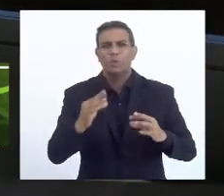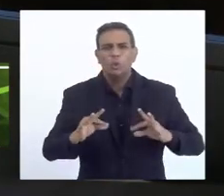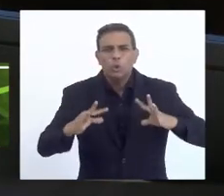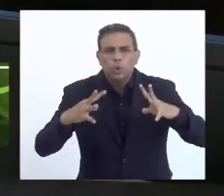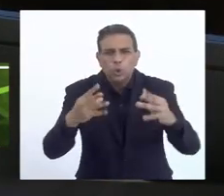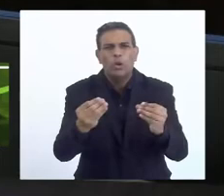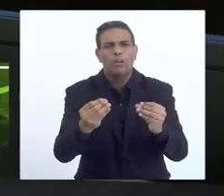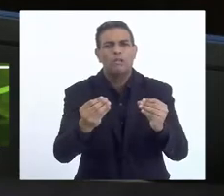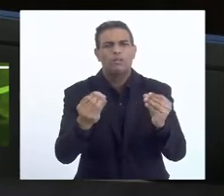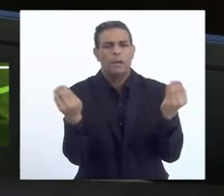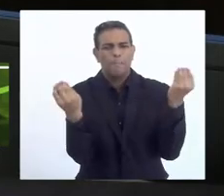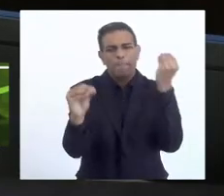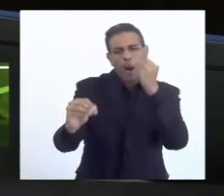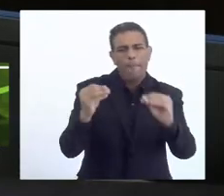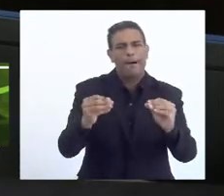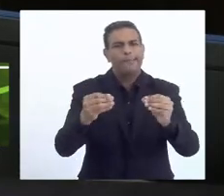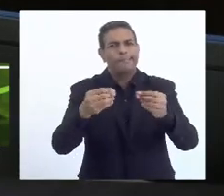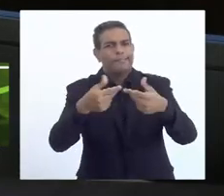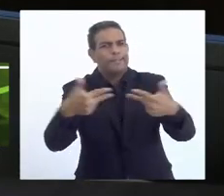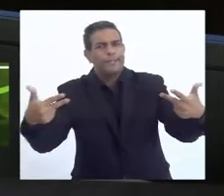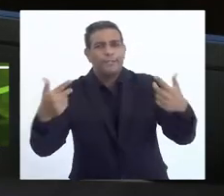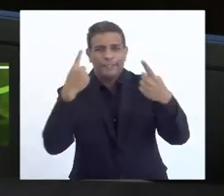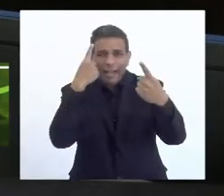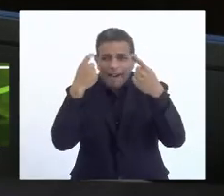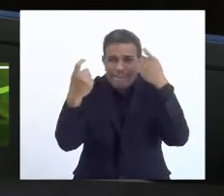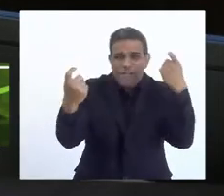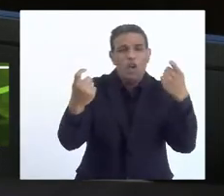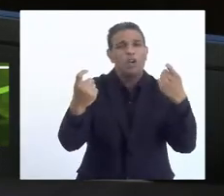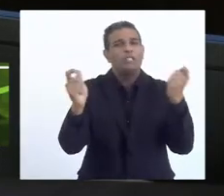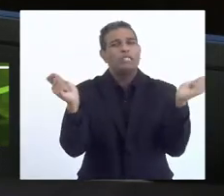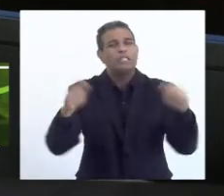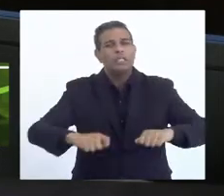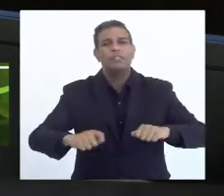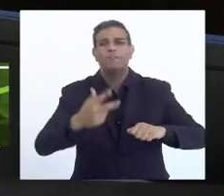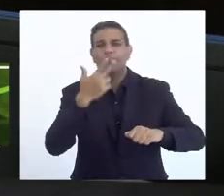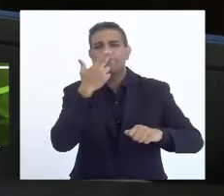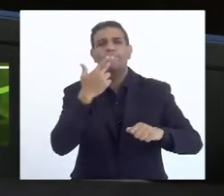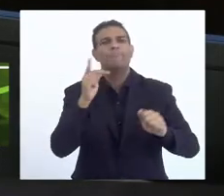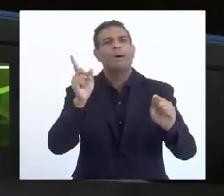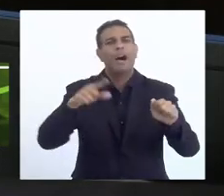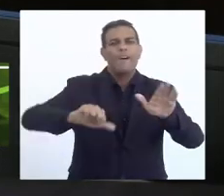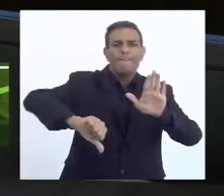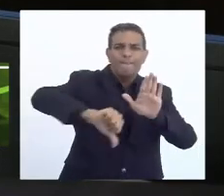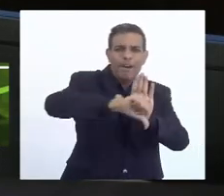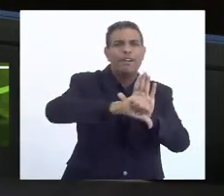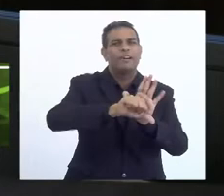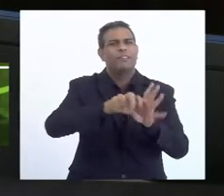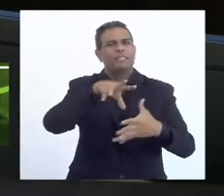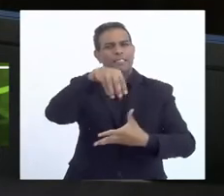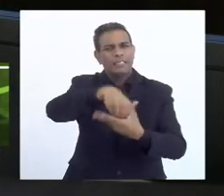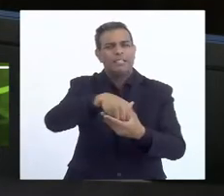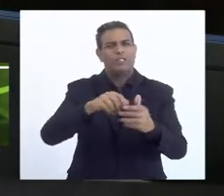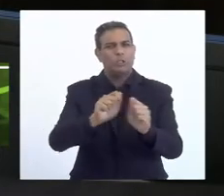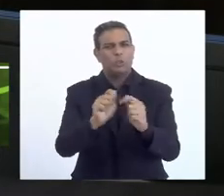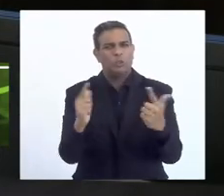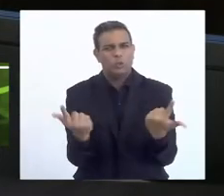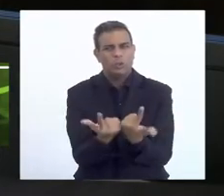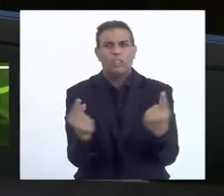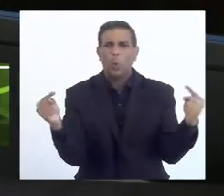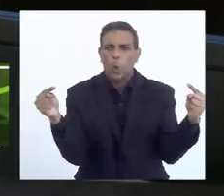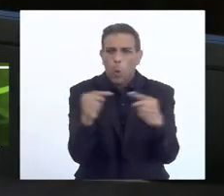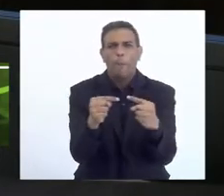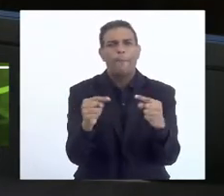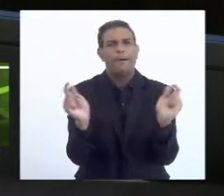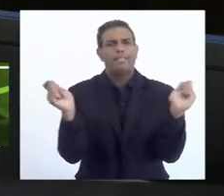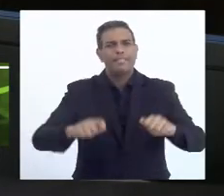todos os episódios de violência dentro do parlamento como quebra de decoro parlamentar.